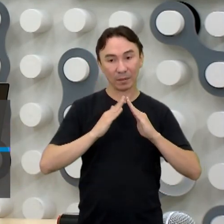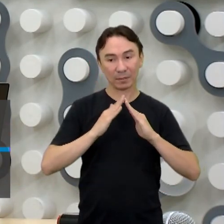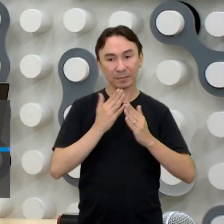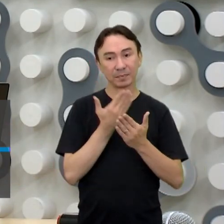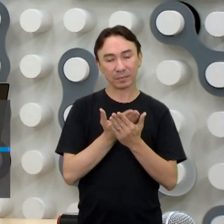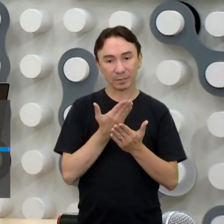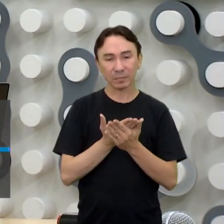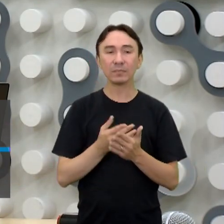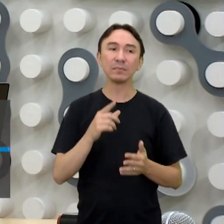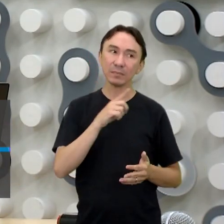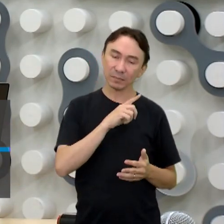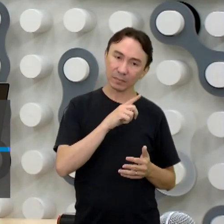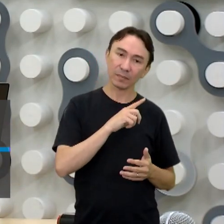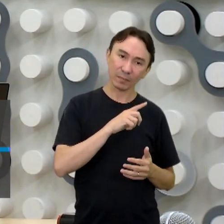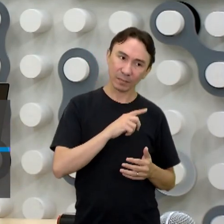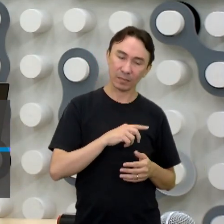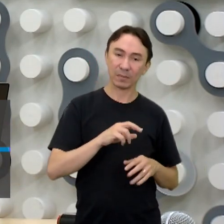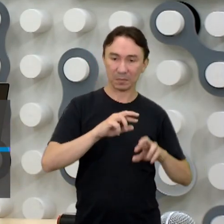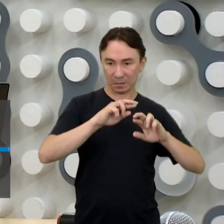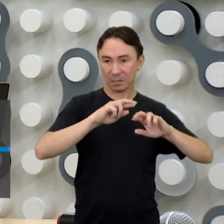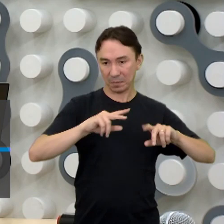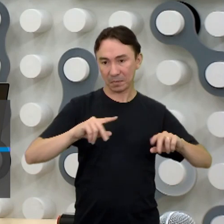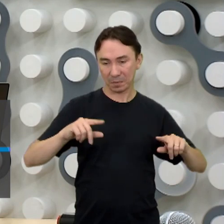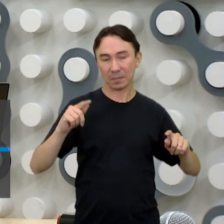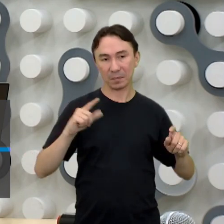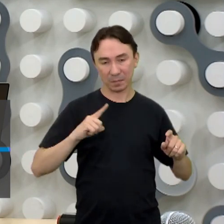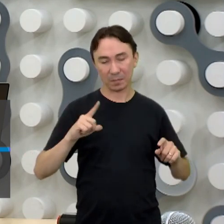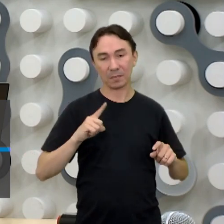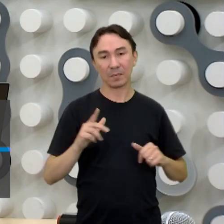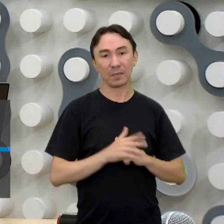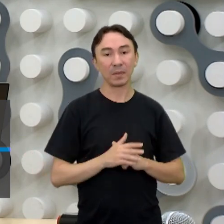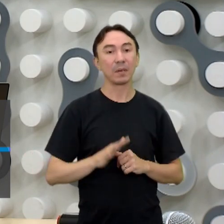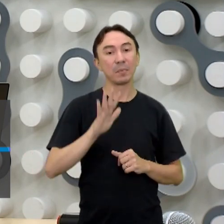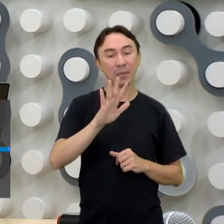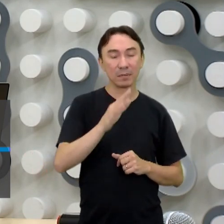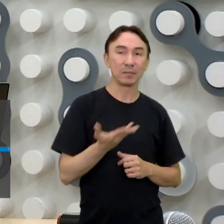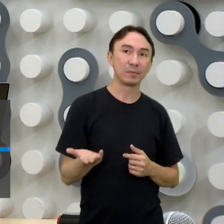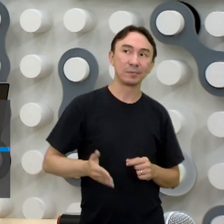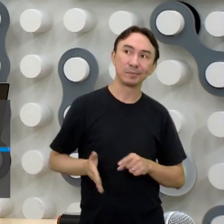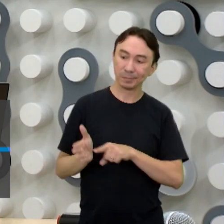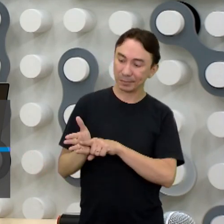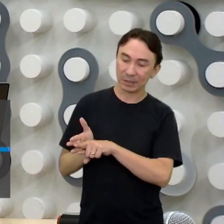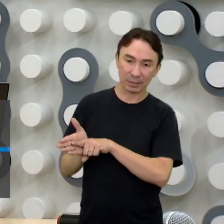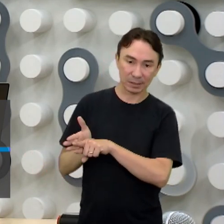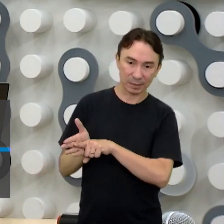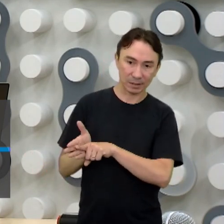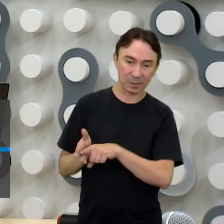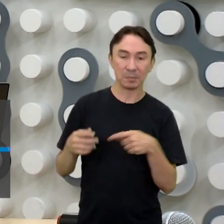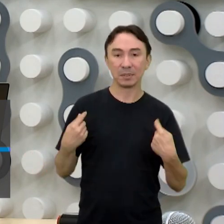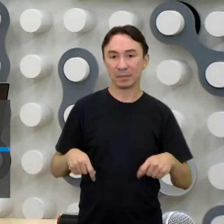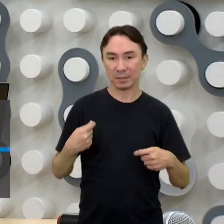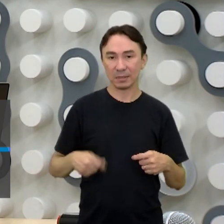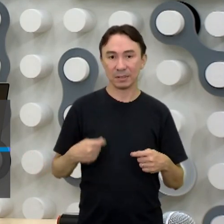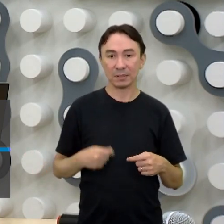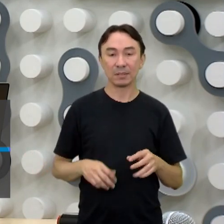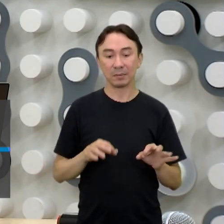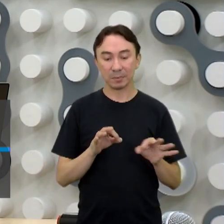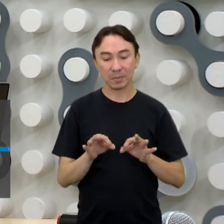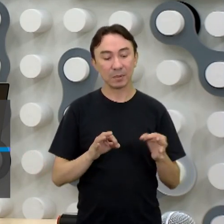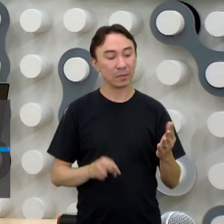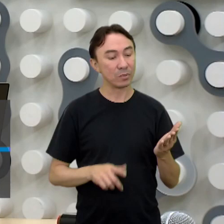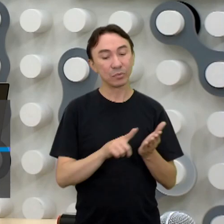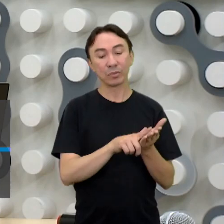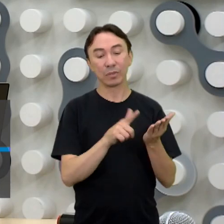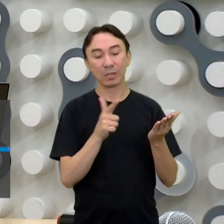Centro de Mídias. Mas para fazermos pesquisas, a gente tem que organizar tudo direitinho. Por exemplo, que jornais nós temos à nossa